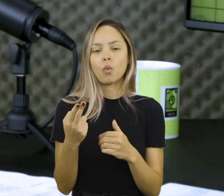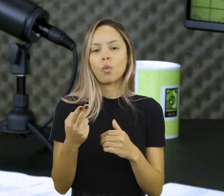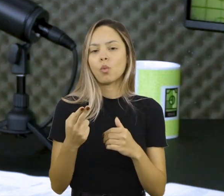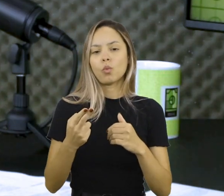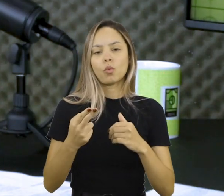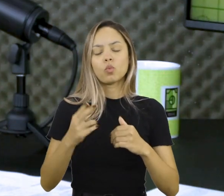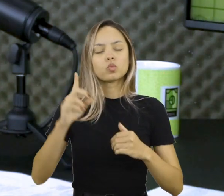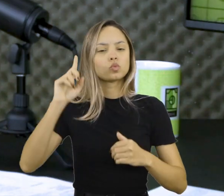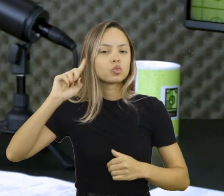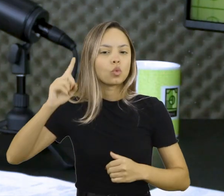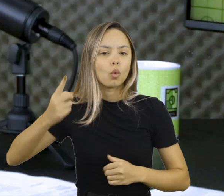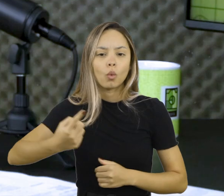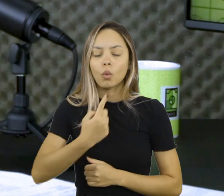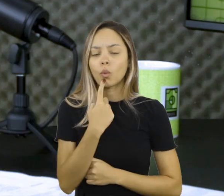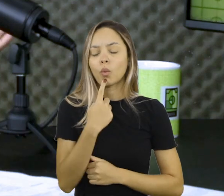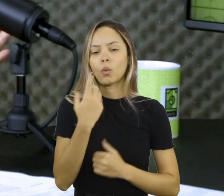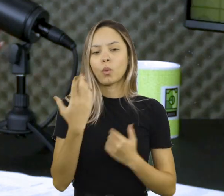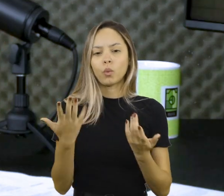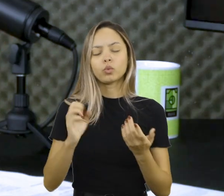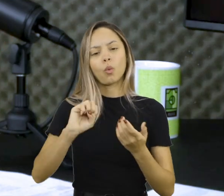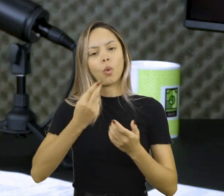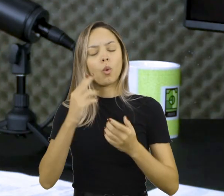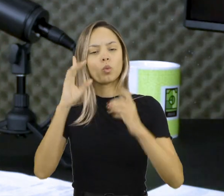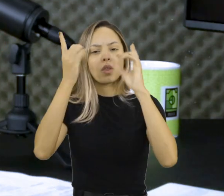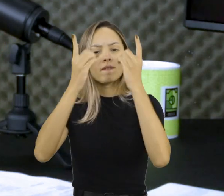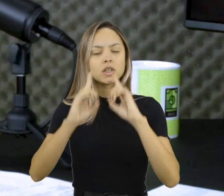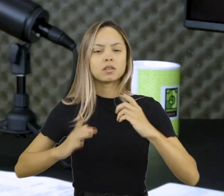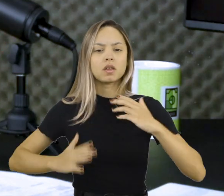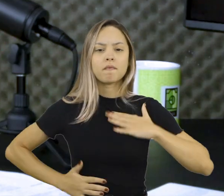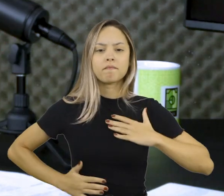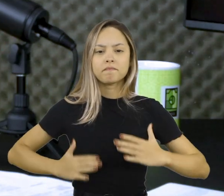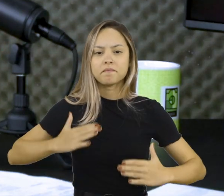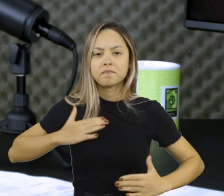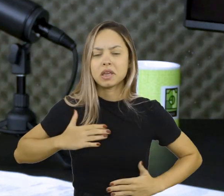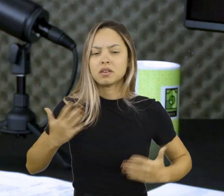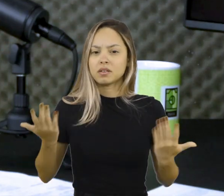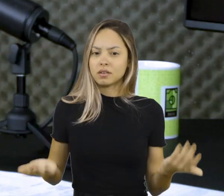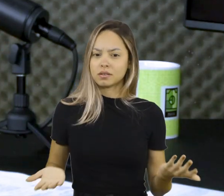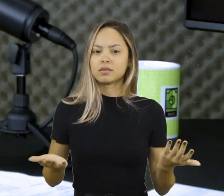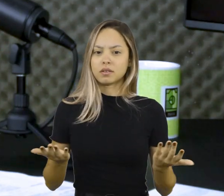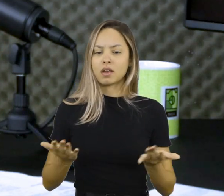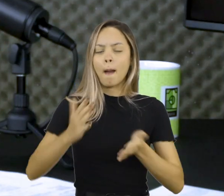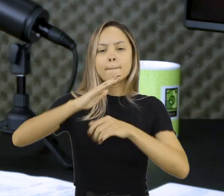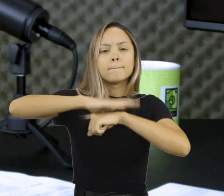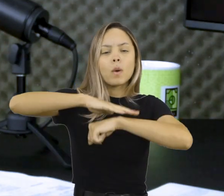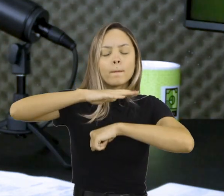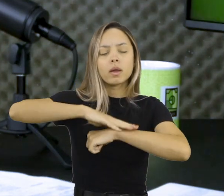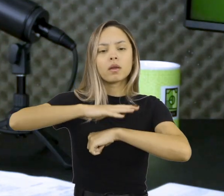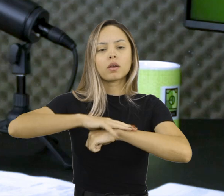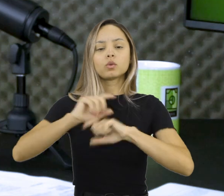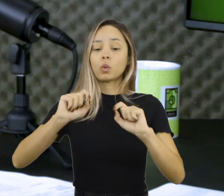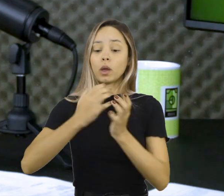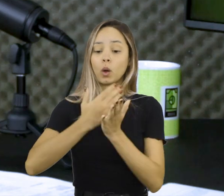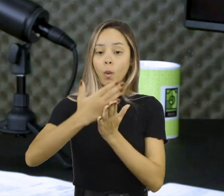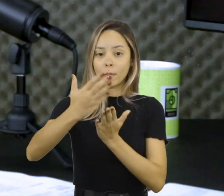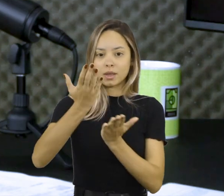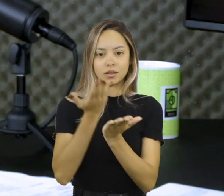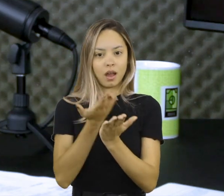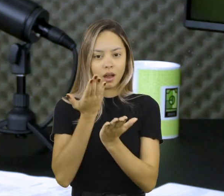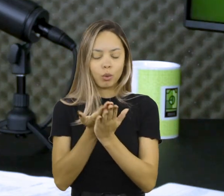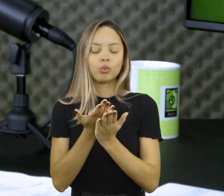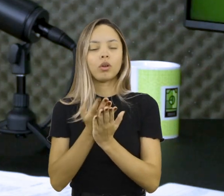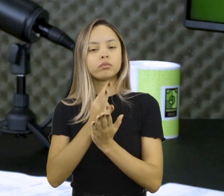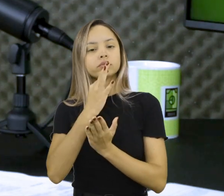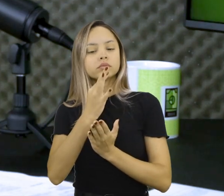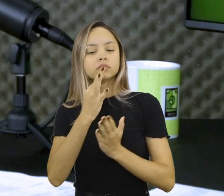meninos surdos Então por que não quando chegar o momento de começar essa essa aula conhecer a